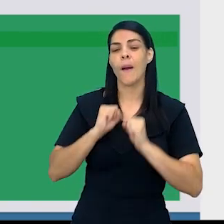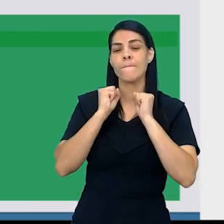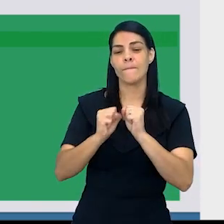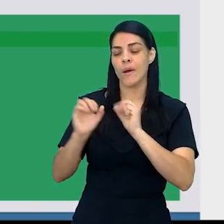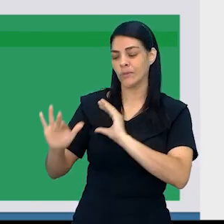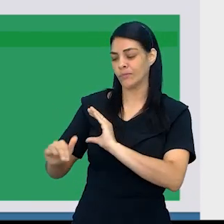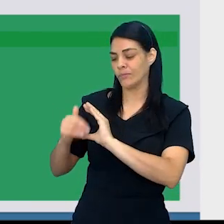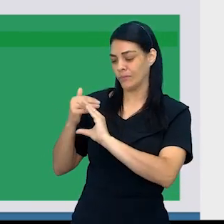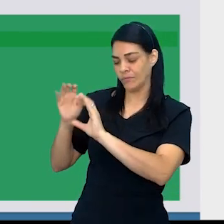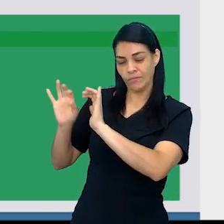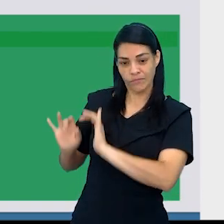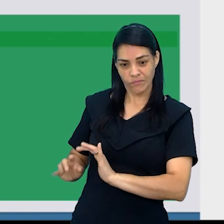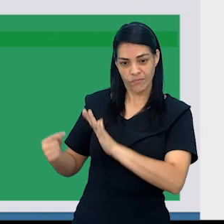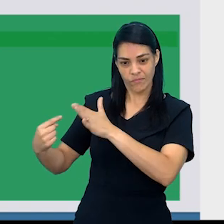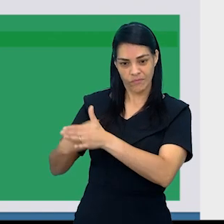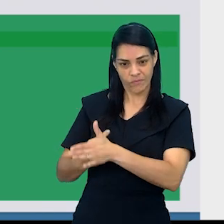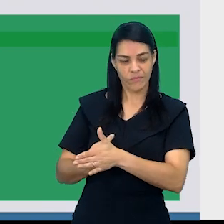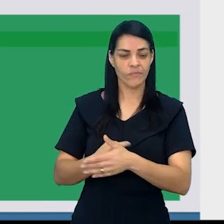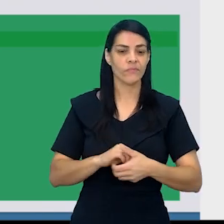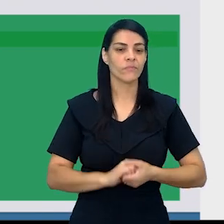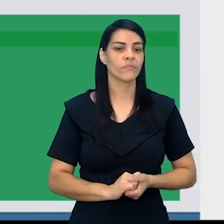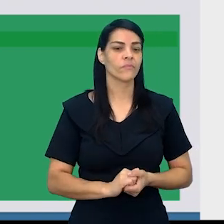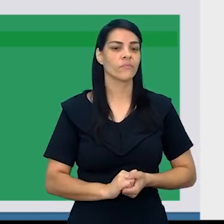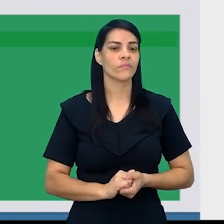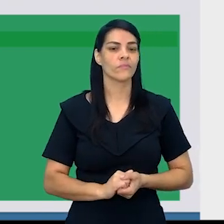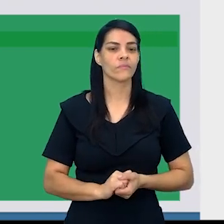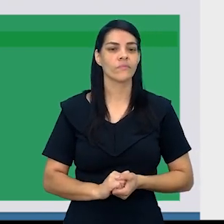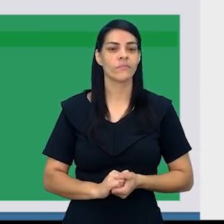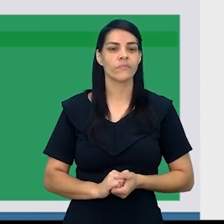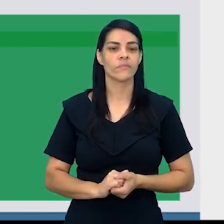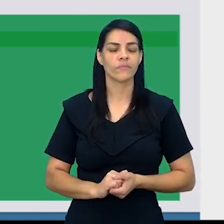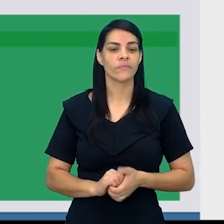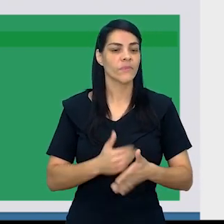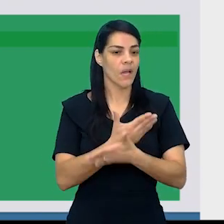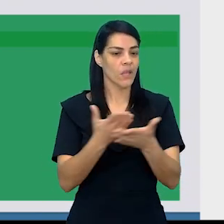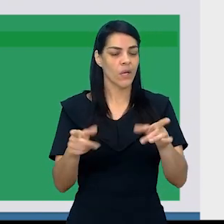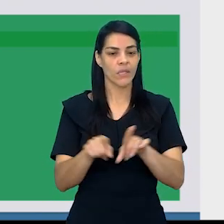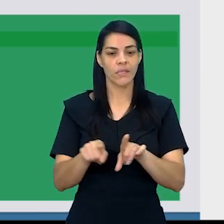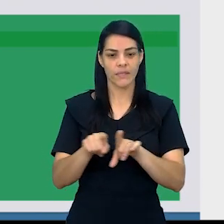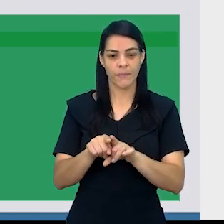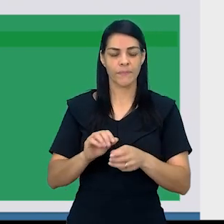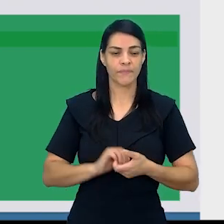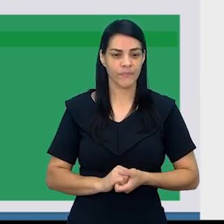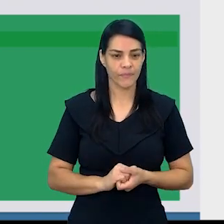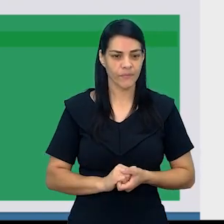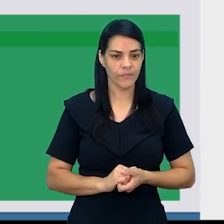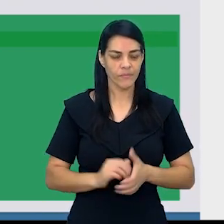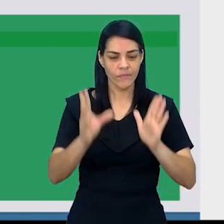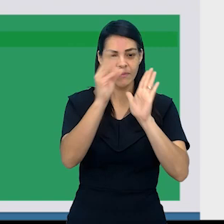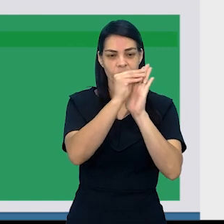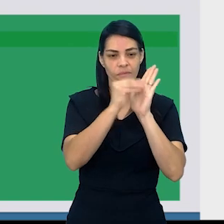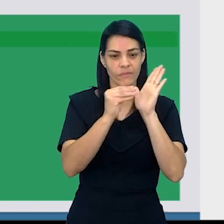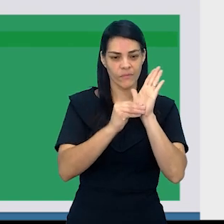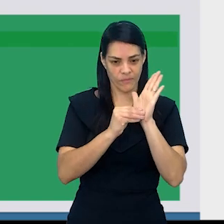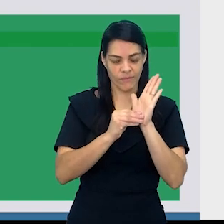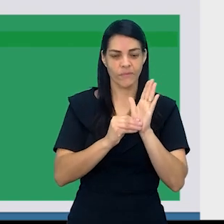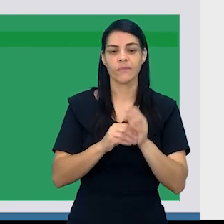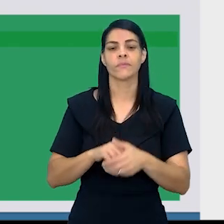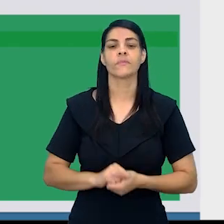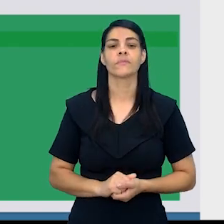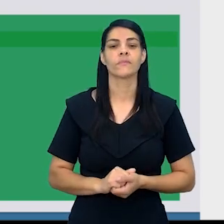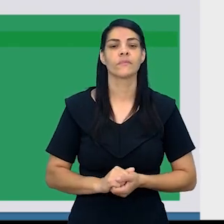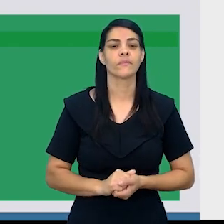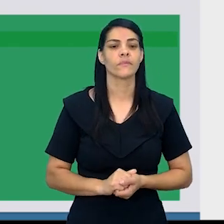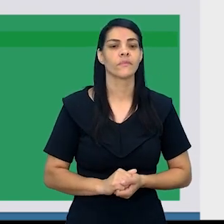pode passar eu vou passar então aí qualquer outro a gente vai para ir para o conteúdo para pegar as questões